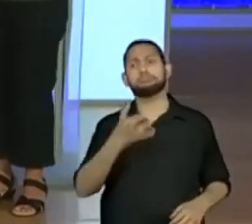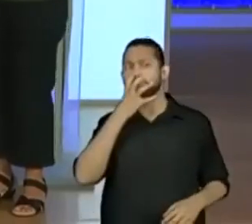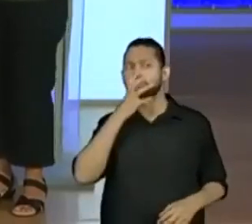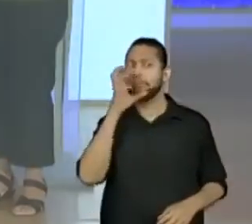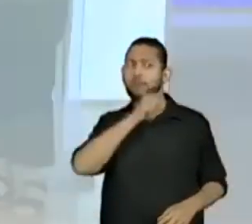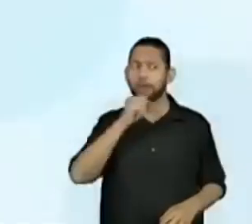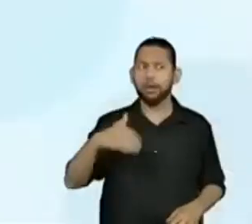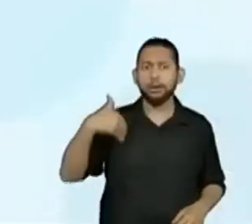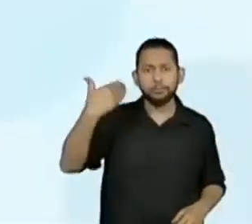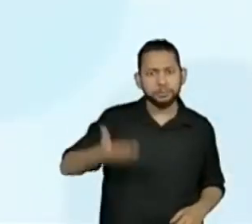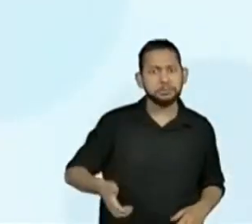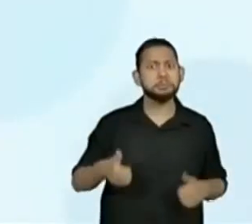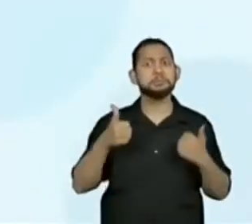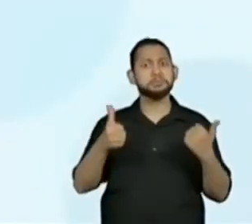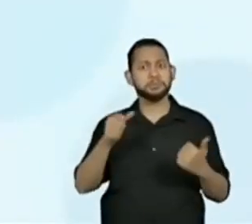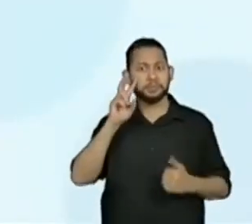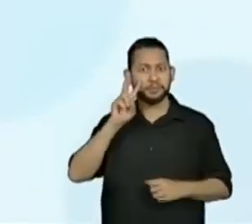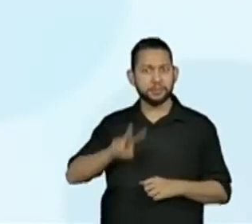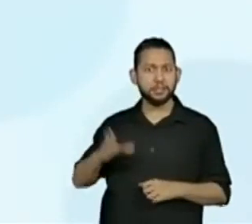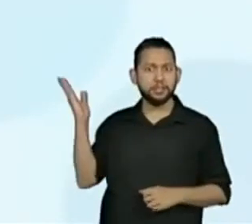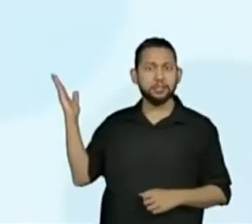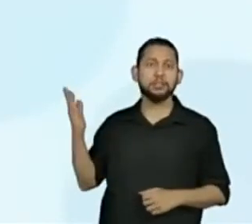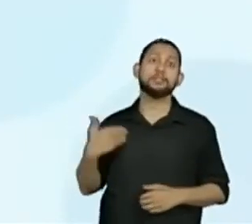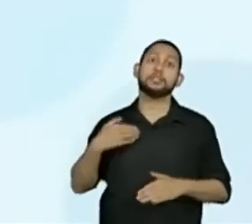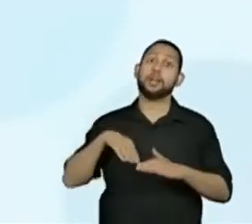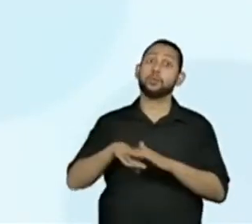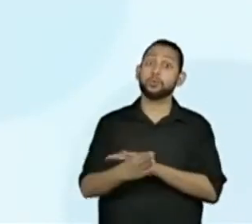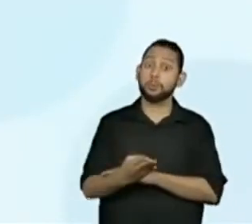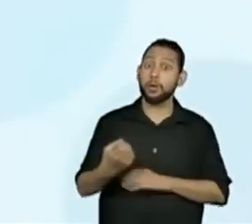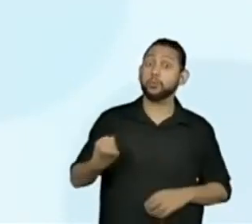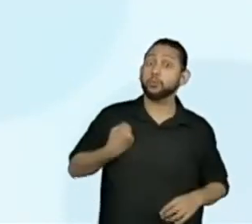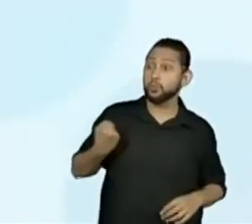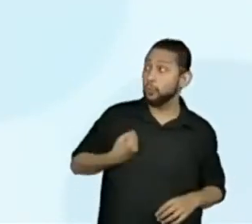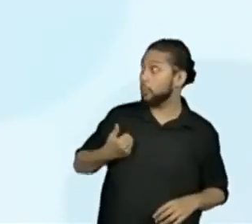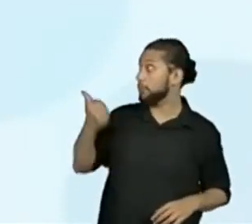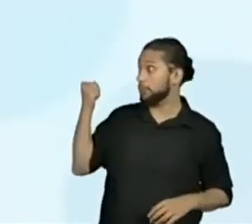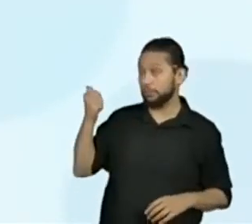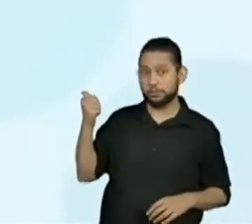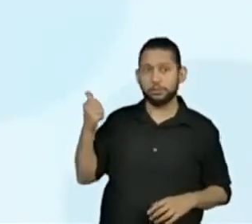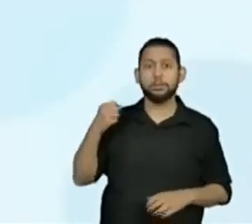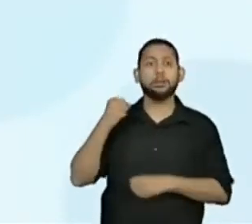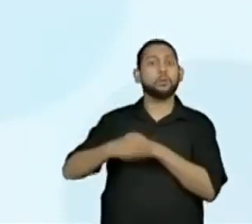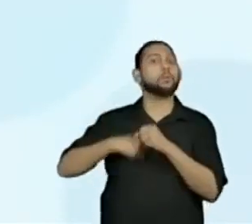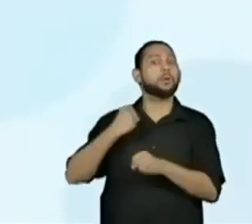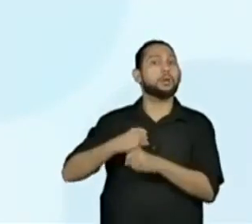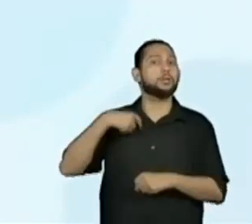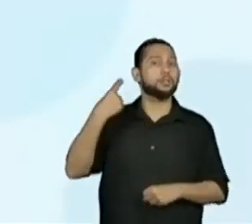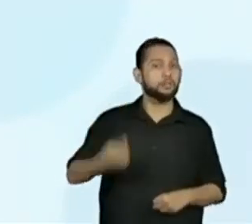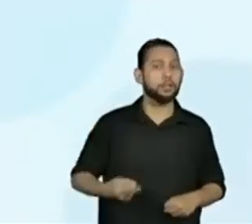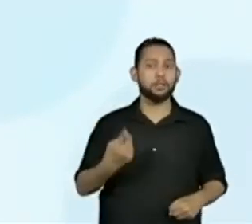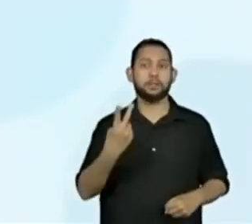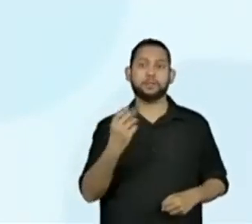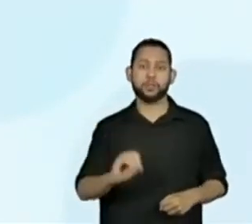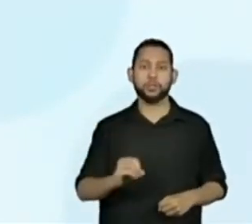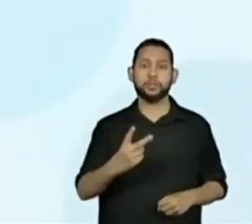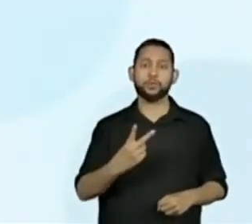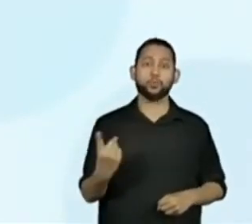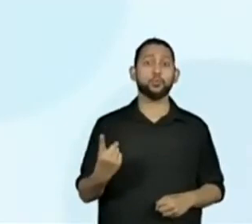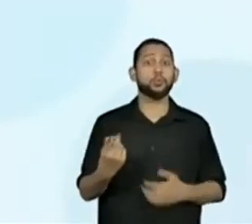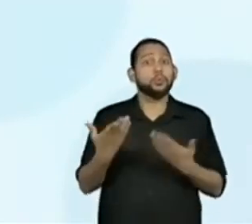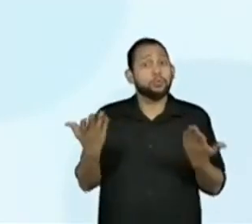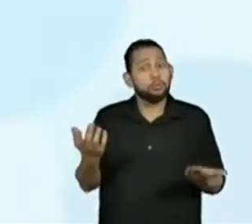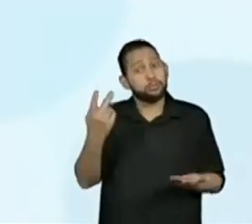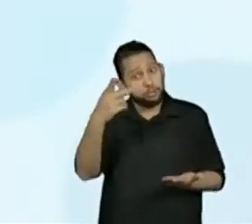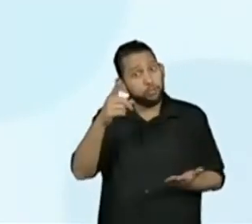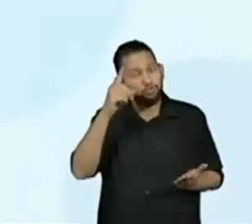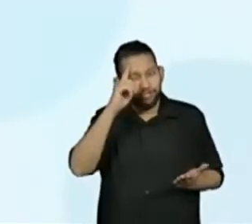2021. Olha só, já vão se acostumando com esses algarismos aqui, porque no próximo ano é o que nós vamos registrar nas, sim,